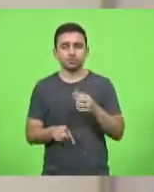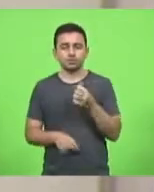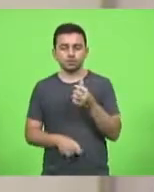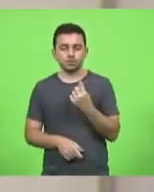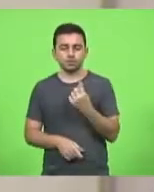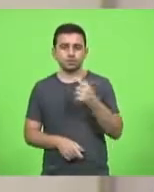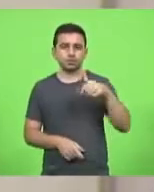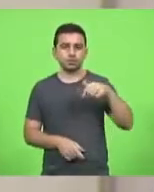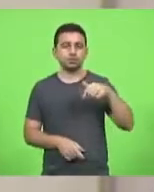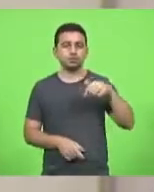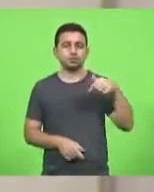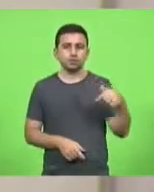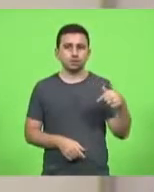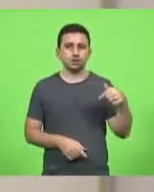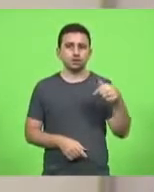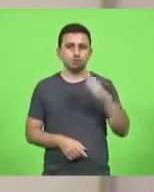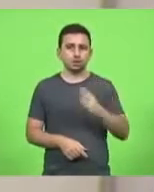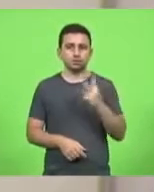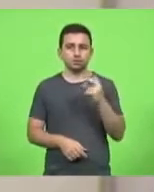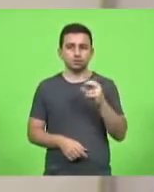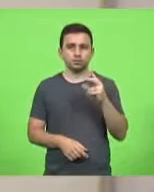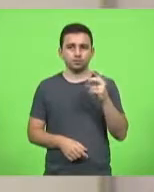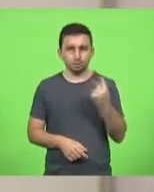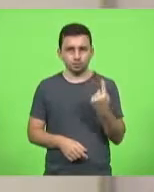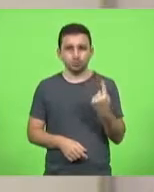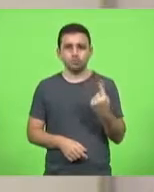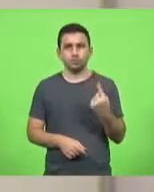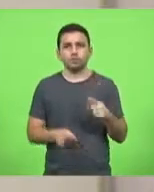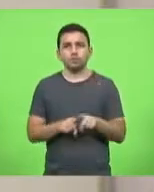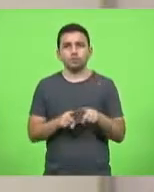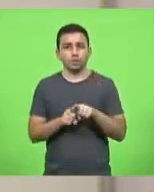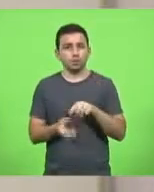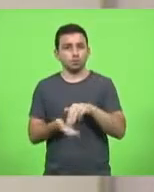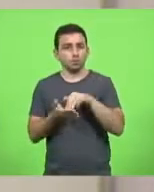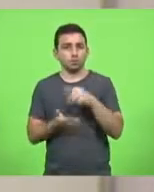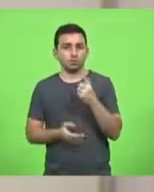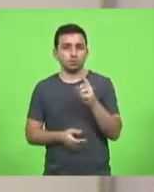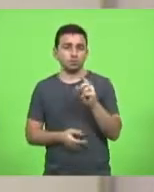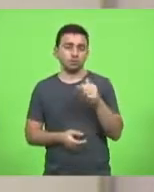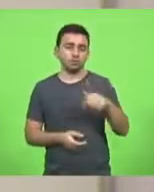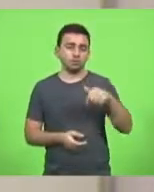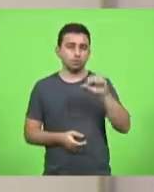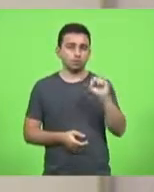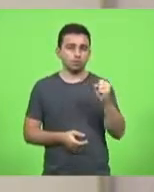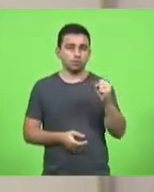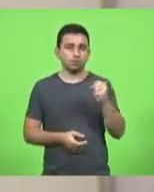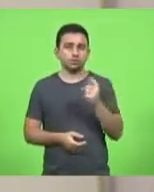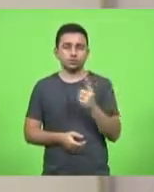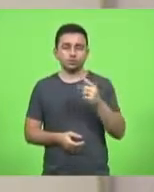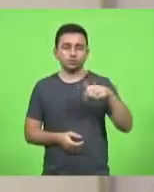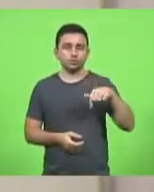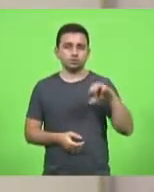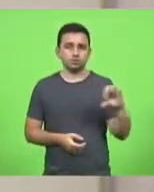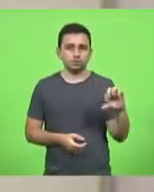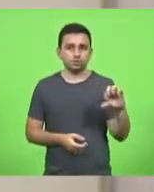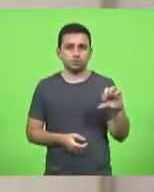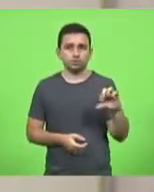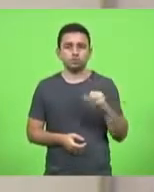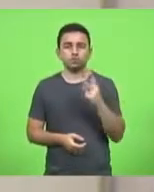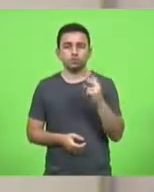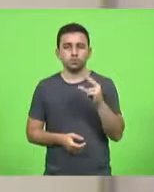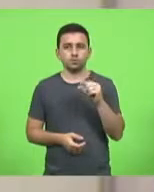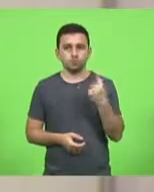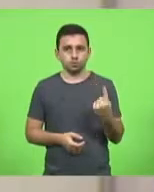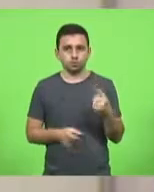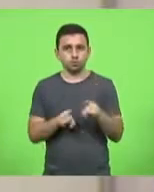e 177/2021. As moções números 178 e 179/2021, bem